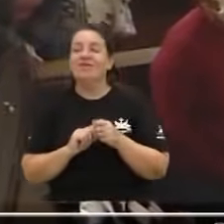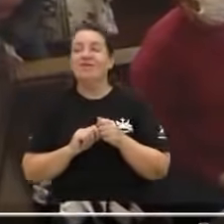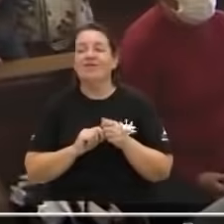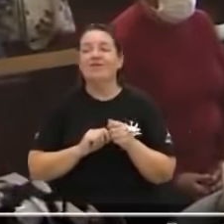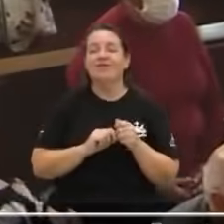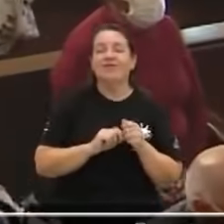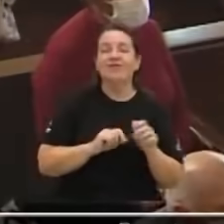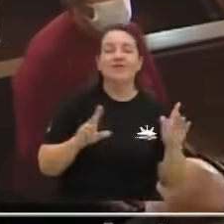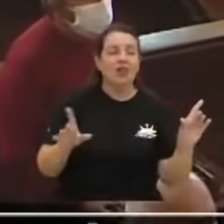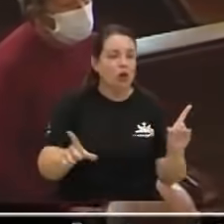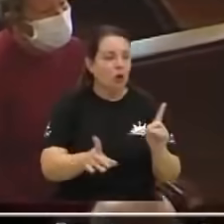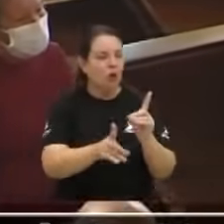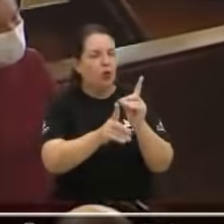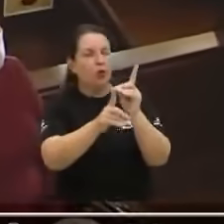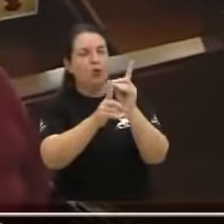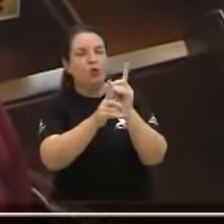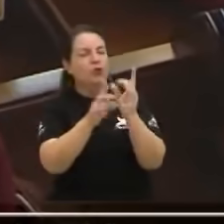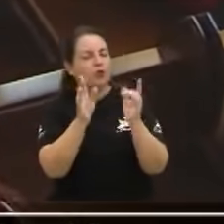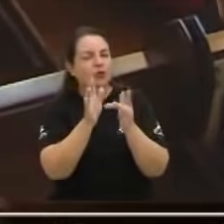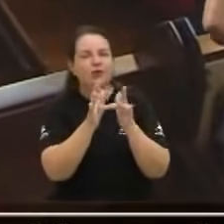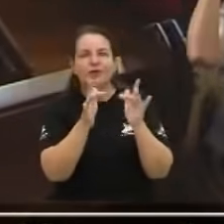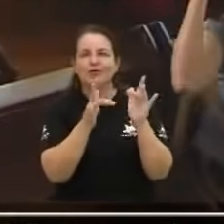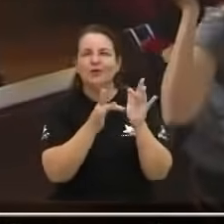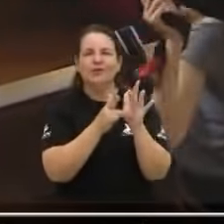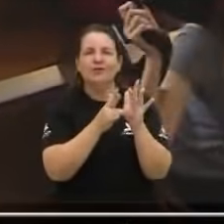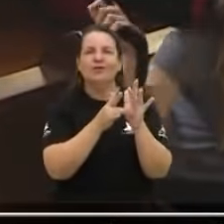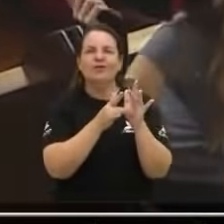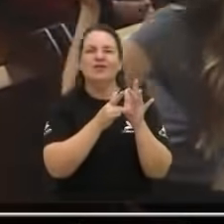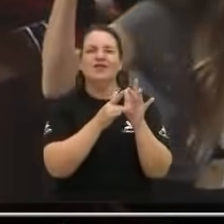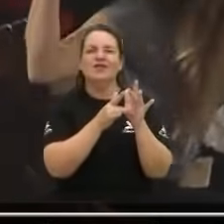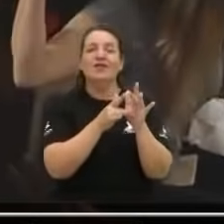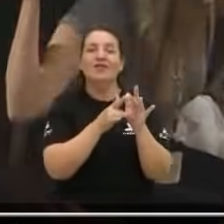encontro com o mestre Galileu.